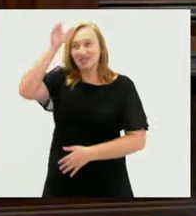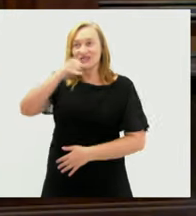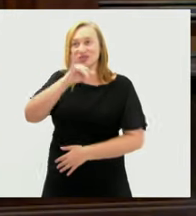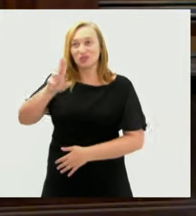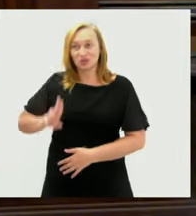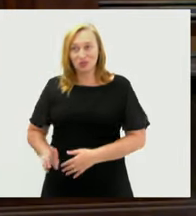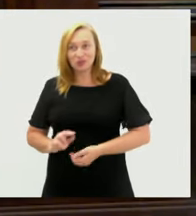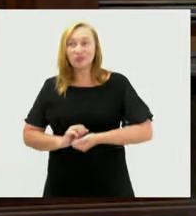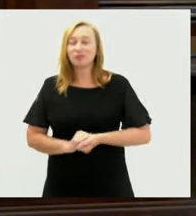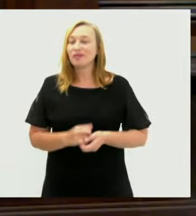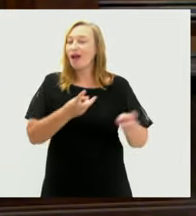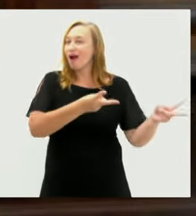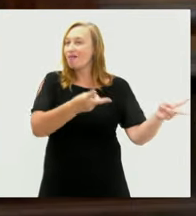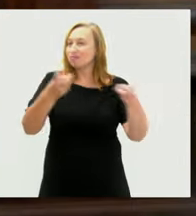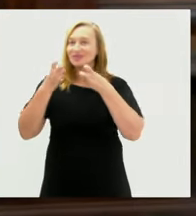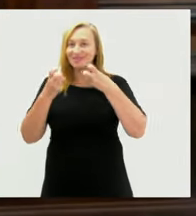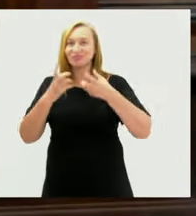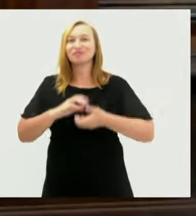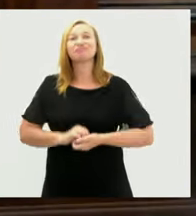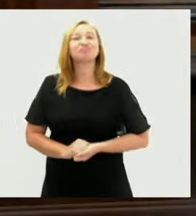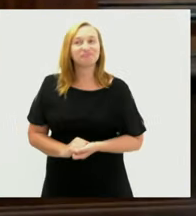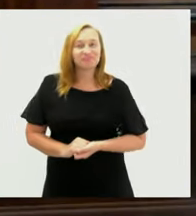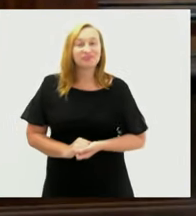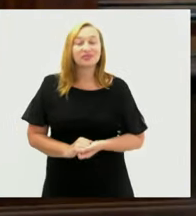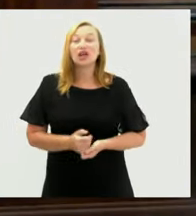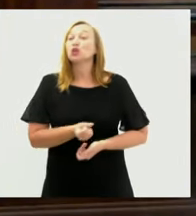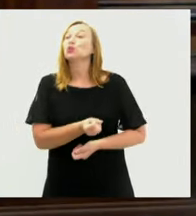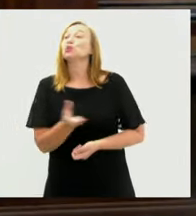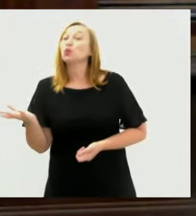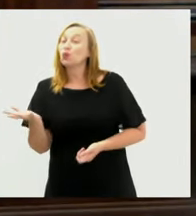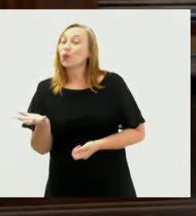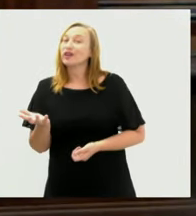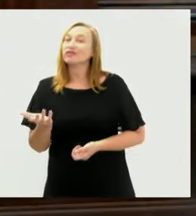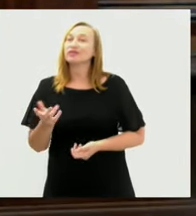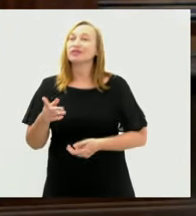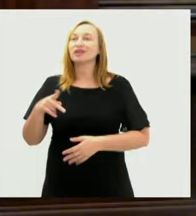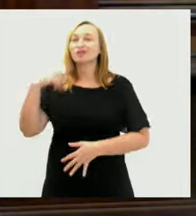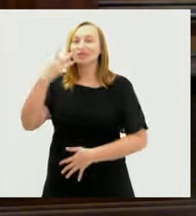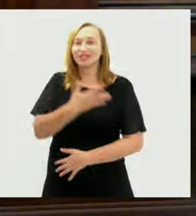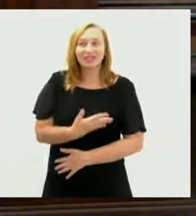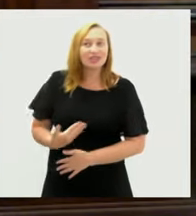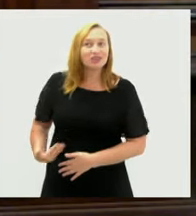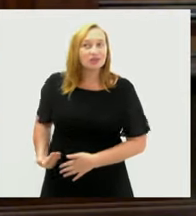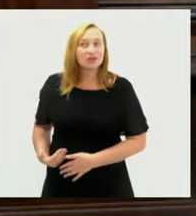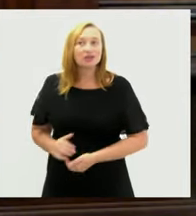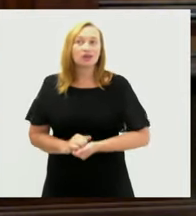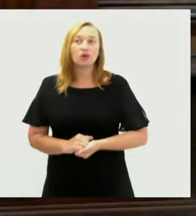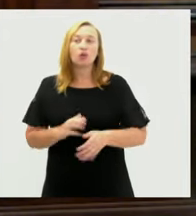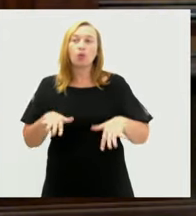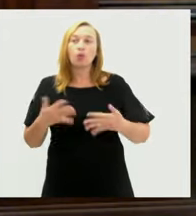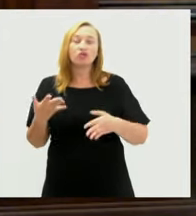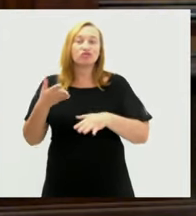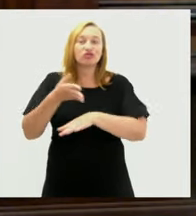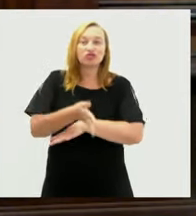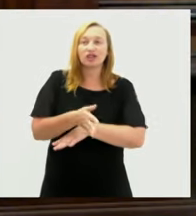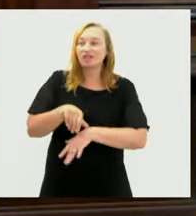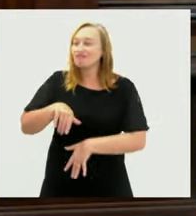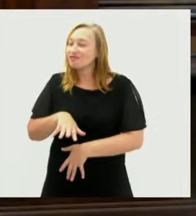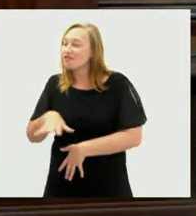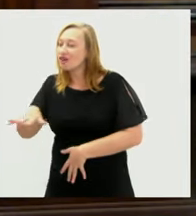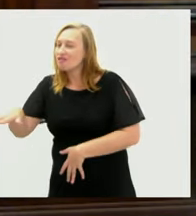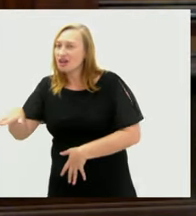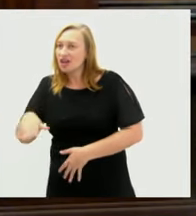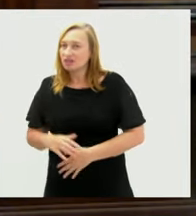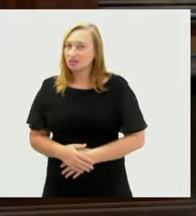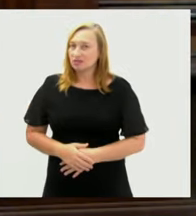a percepção do quanto as políticas públicas, quando chegam nas favelas, elas não chegam da